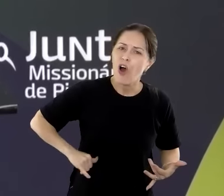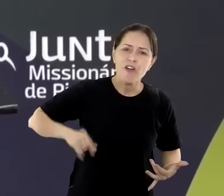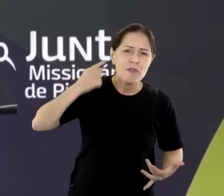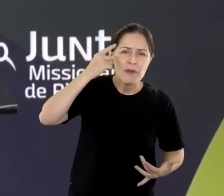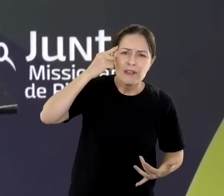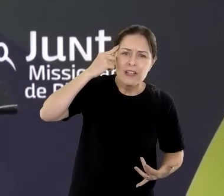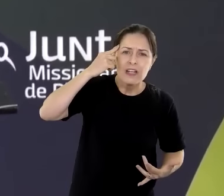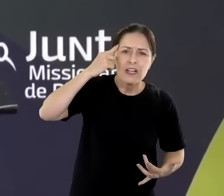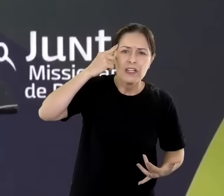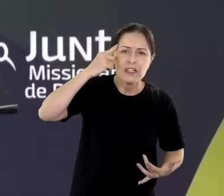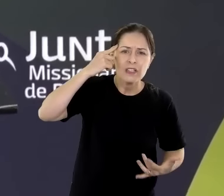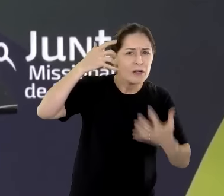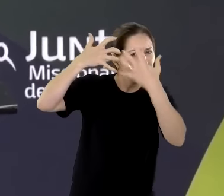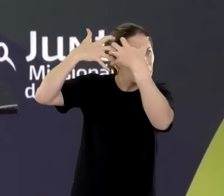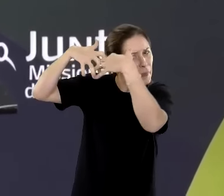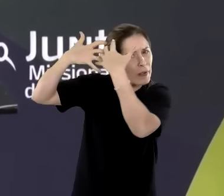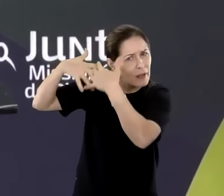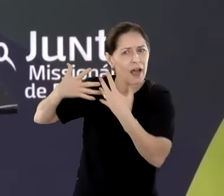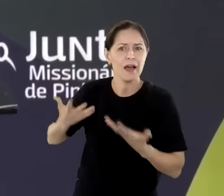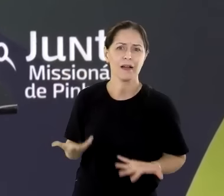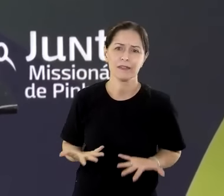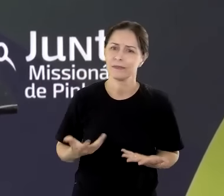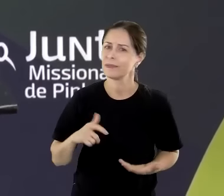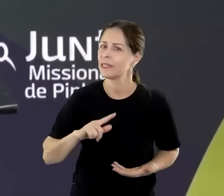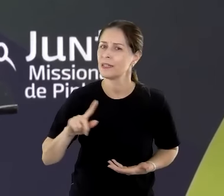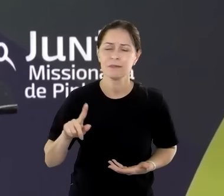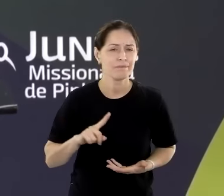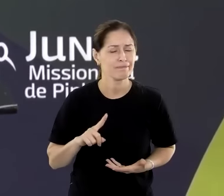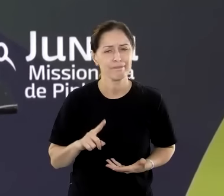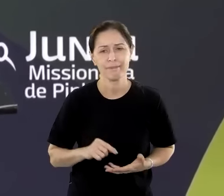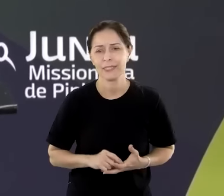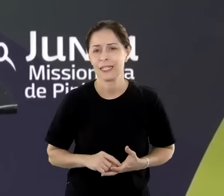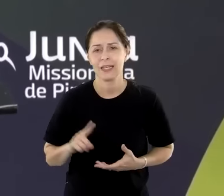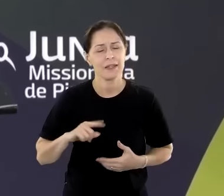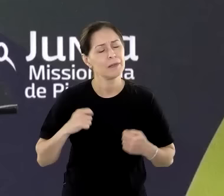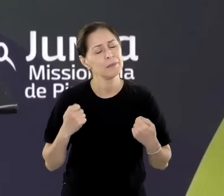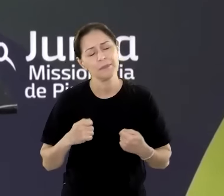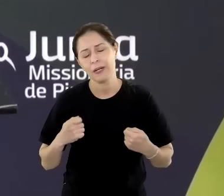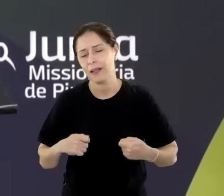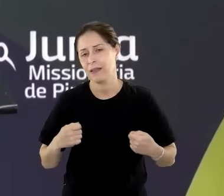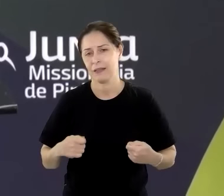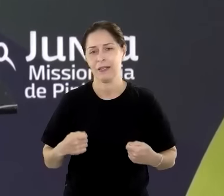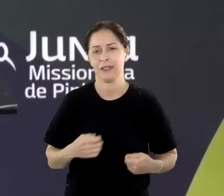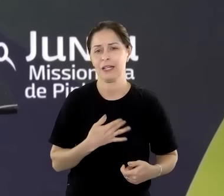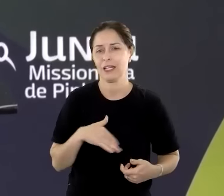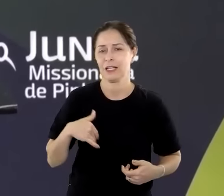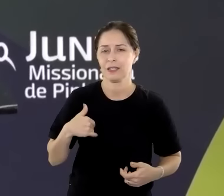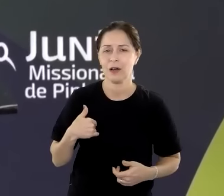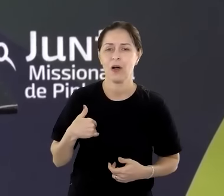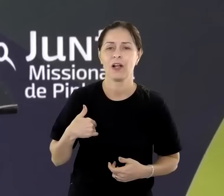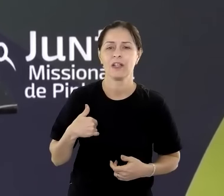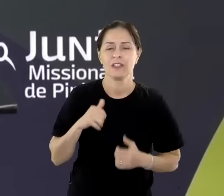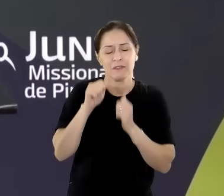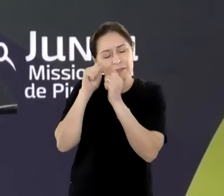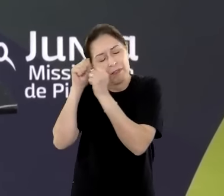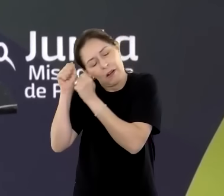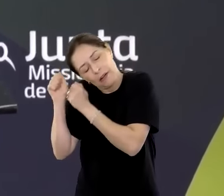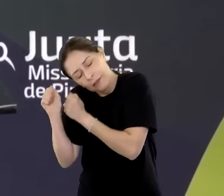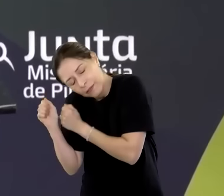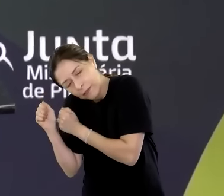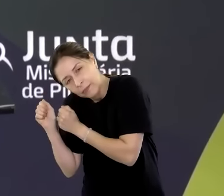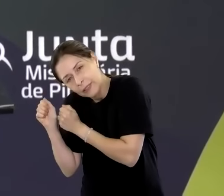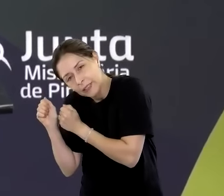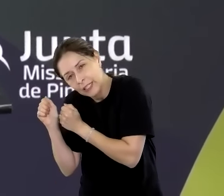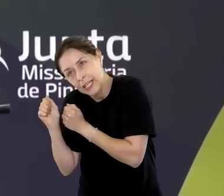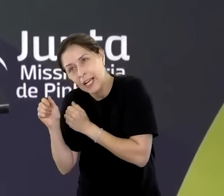muitas vezes, pastor Ival, já passei por lutas tão grandes, e meu Deus, o que eu vou fazer? O que eu vou fazer? O que eu vou fazer?